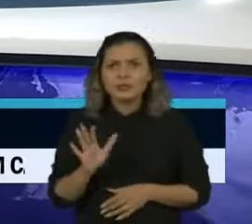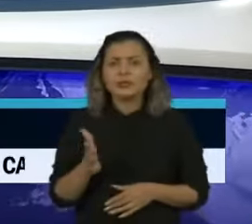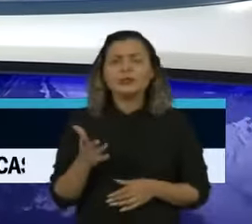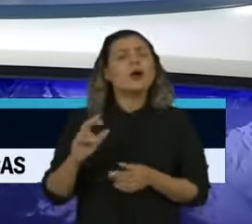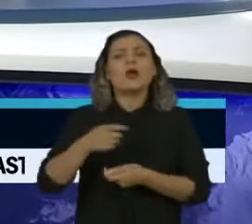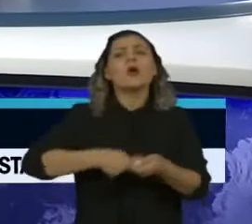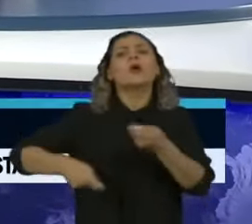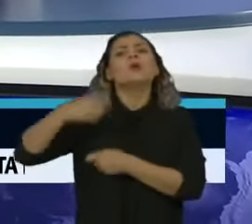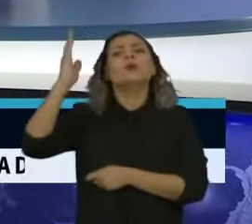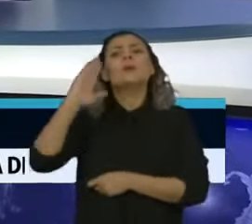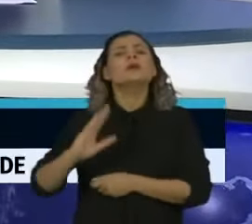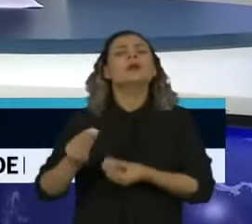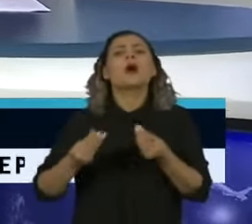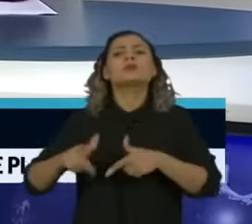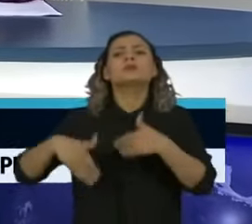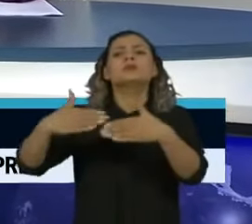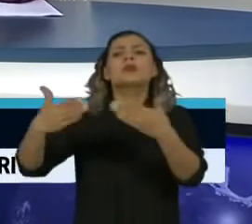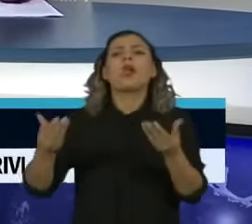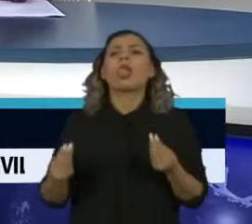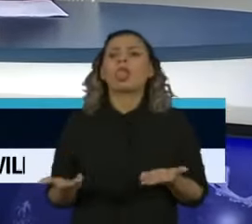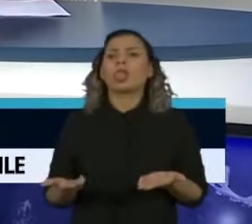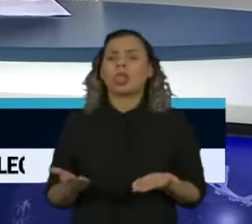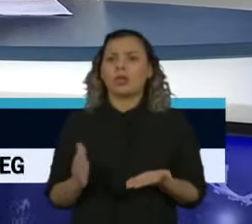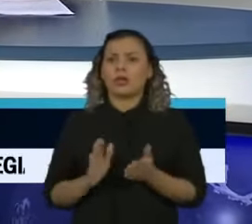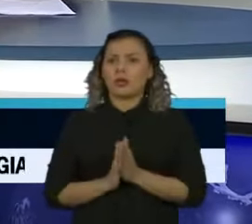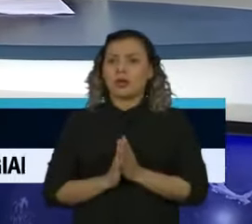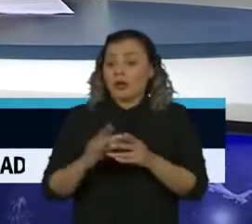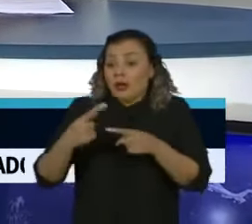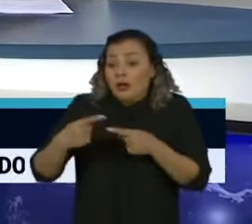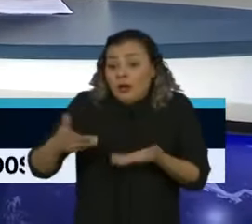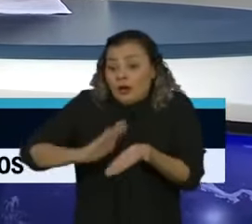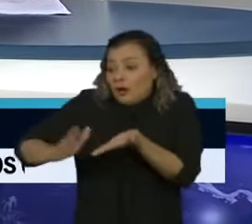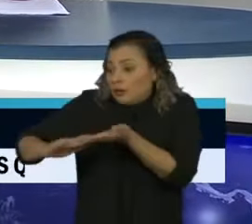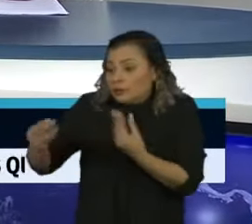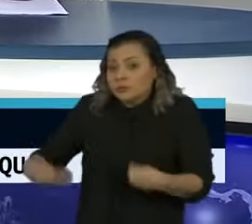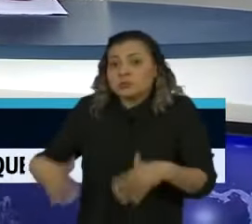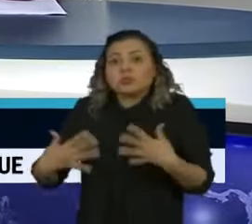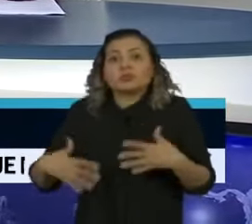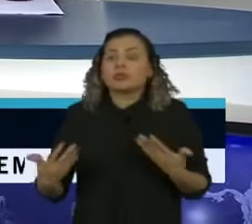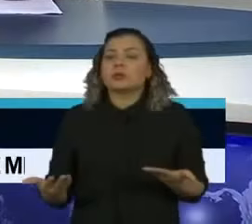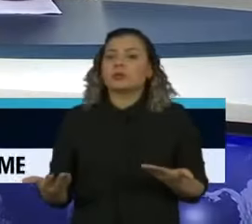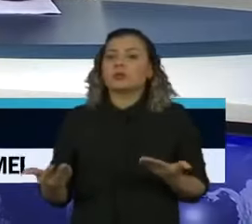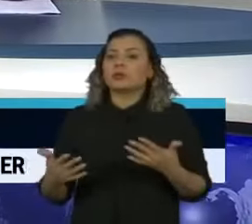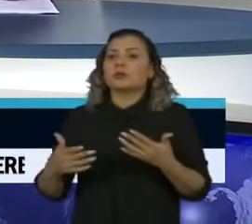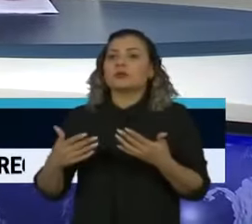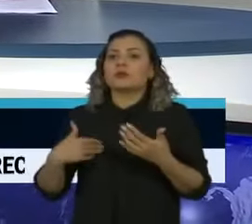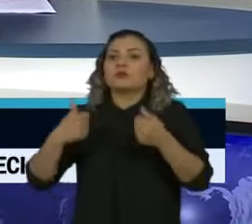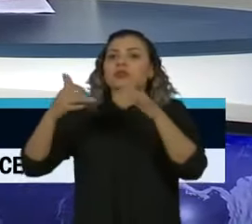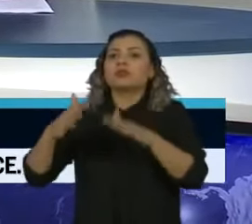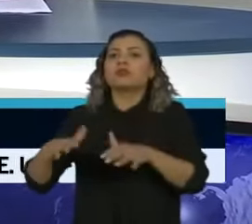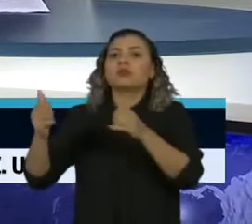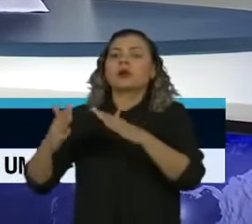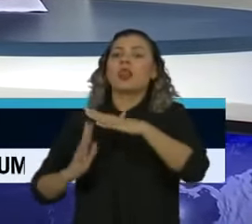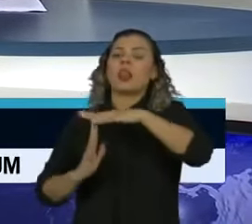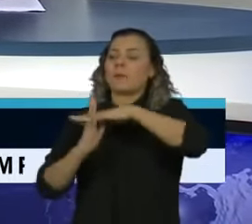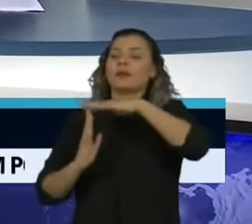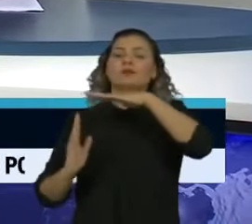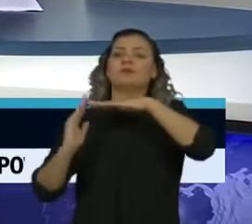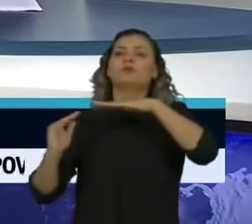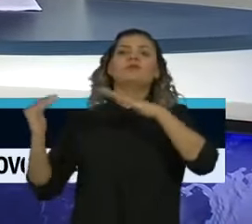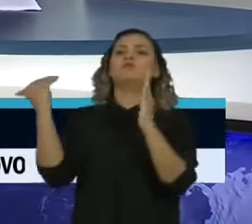com a economia do nosso país caso o teto de gastos fure o teto de gastos?